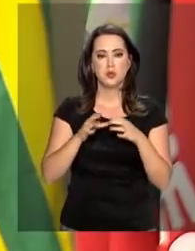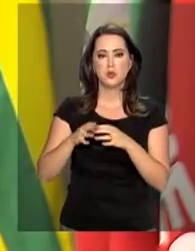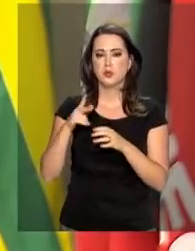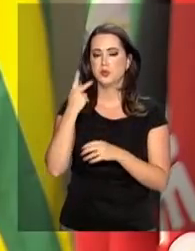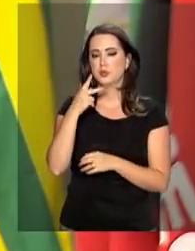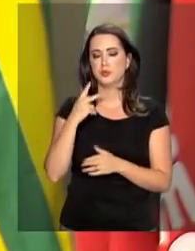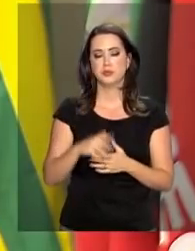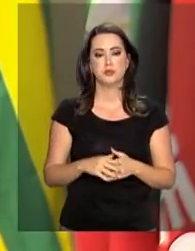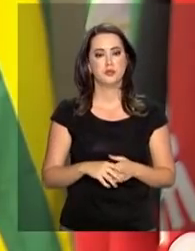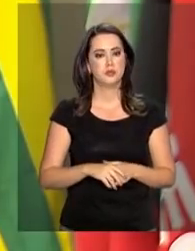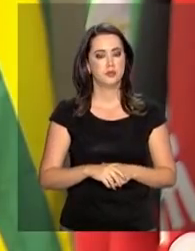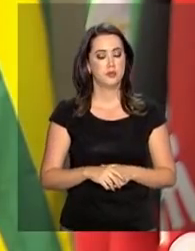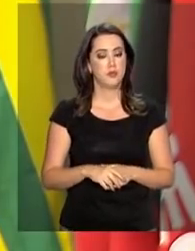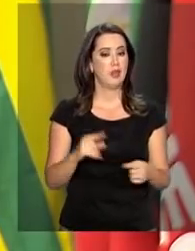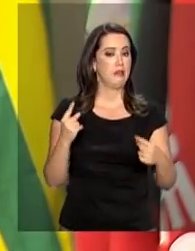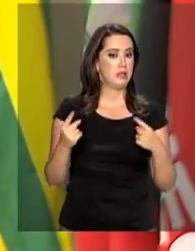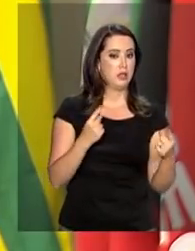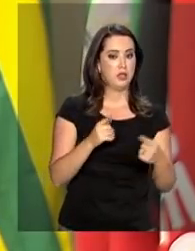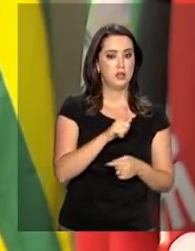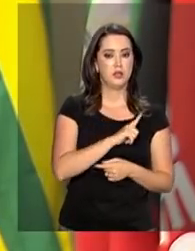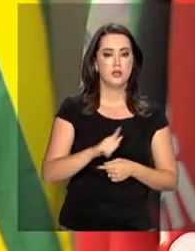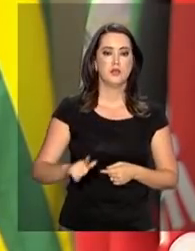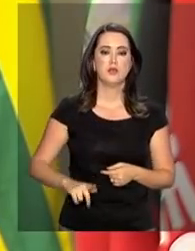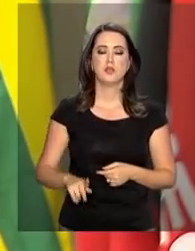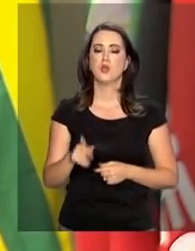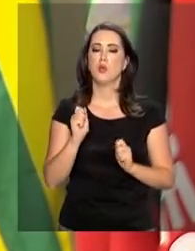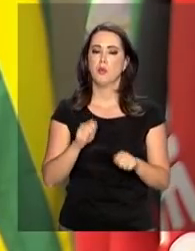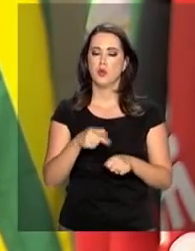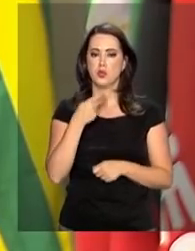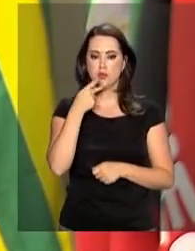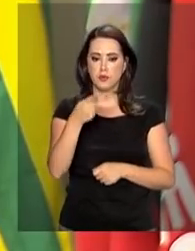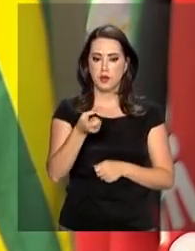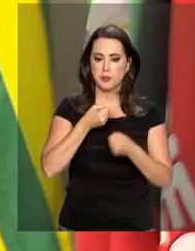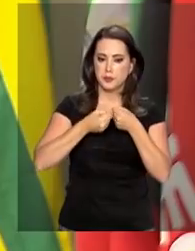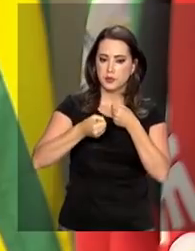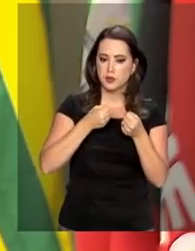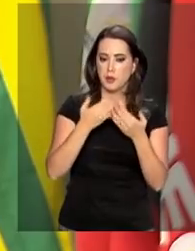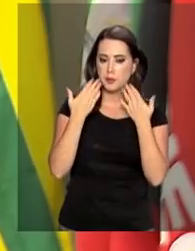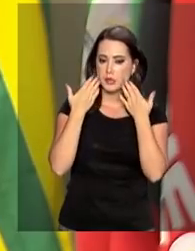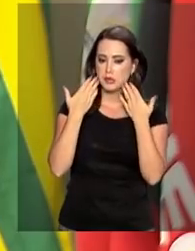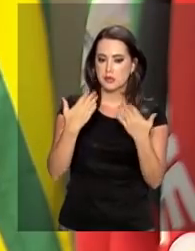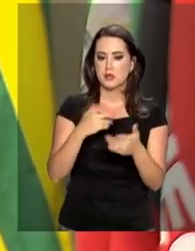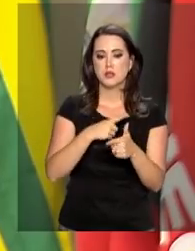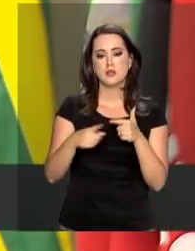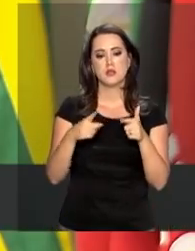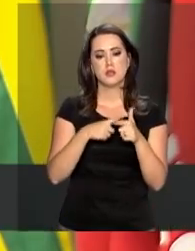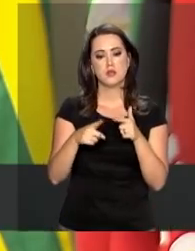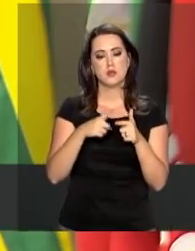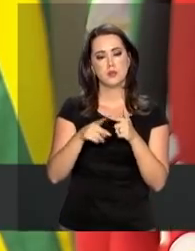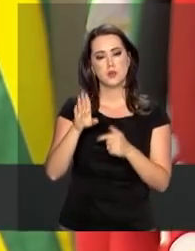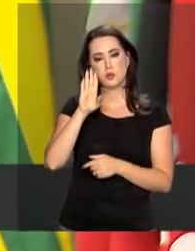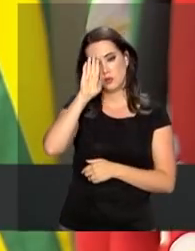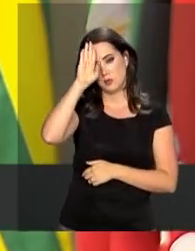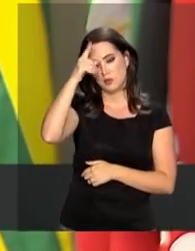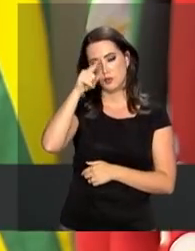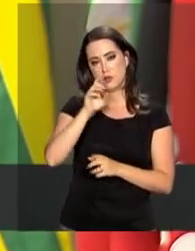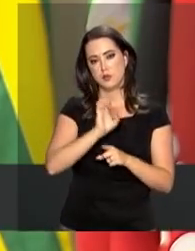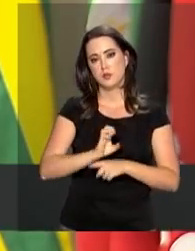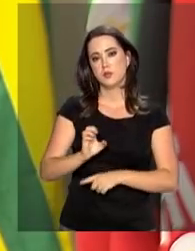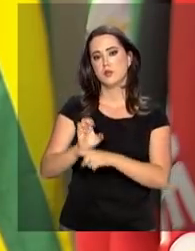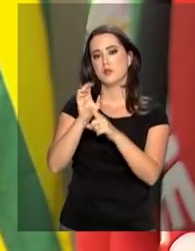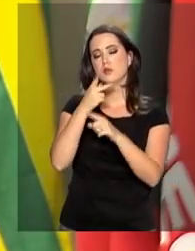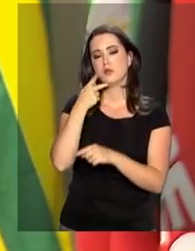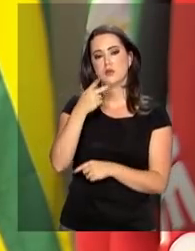Durante o encontro, cada governador teve direito à palavra. Eles apresentaram as questões prioritárias em seus estados